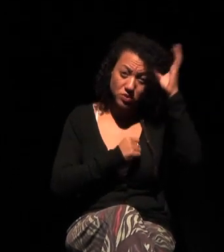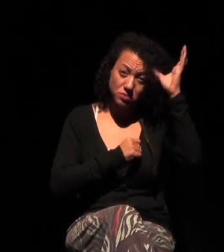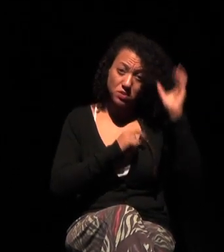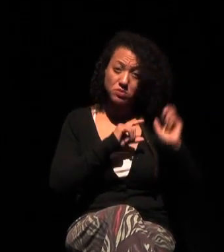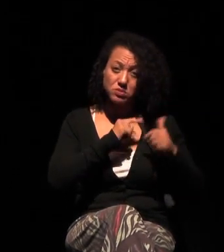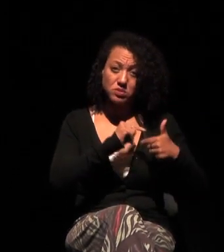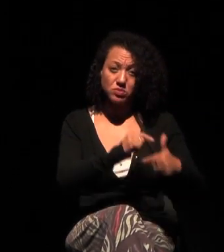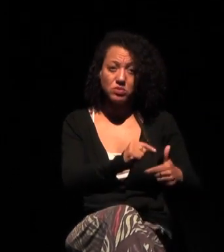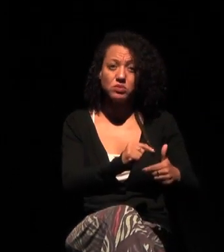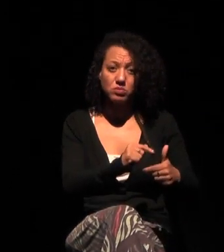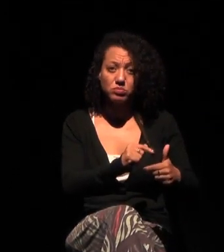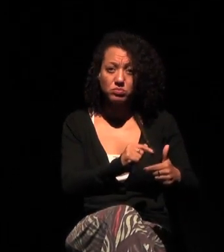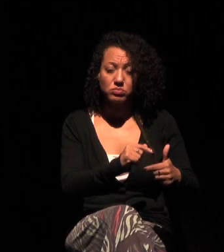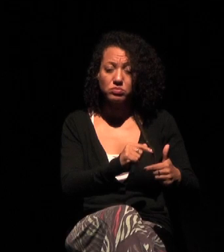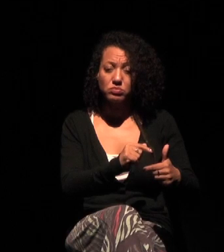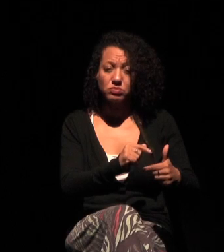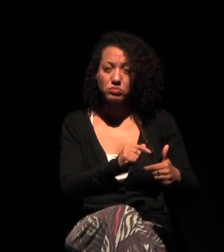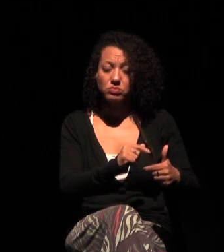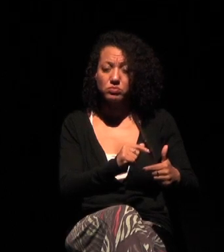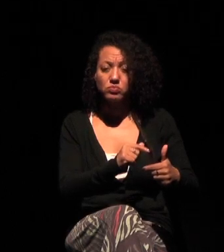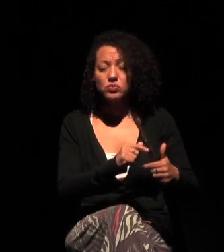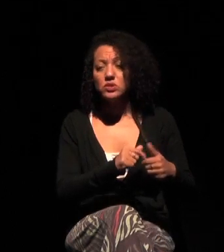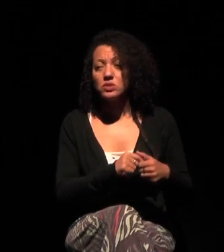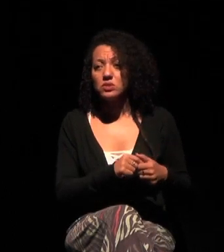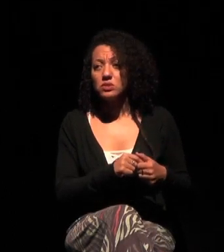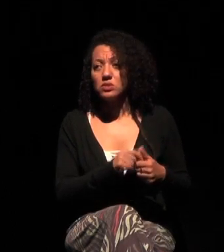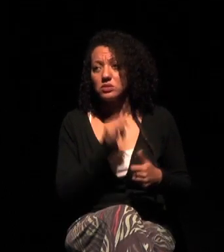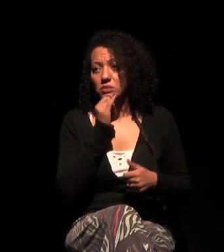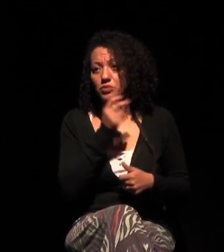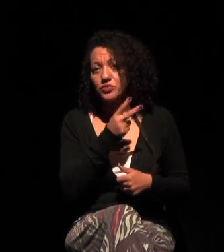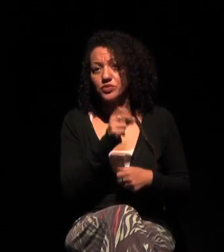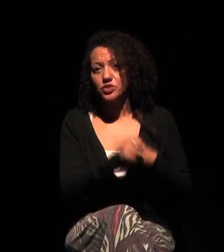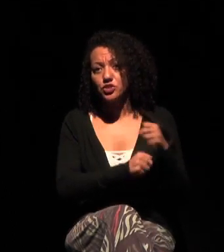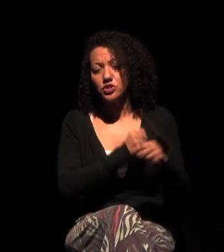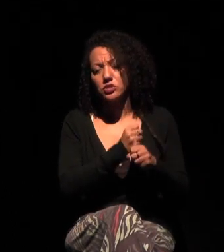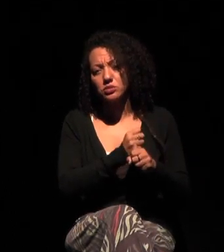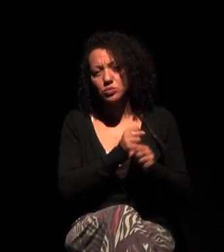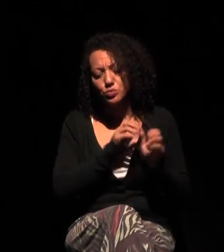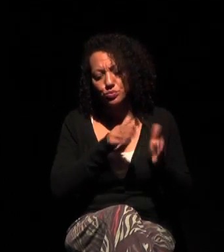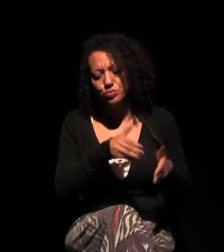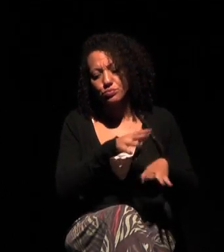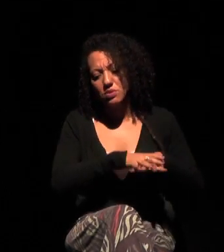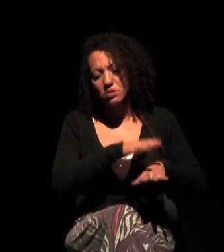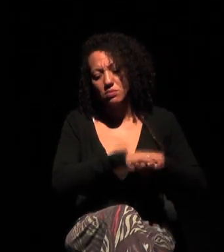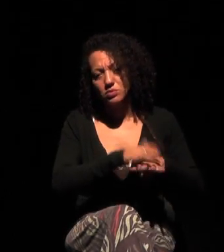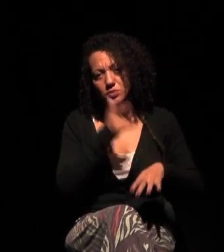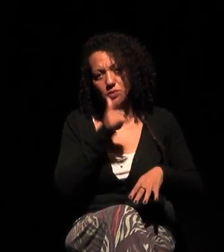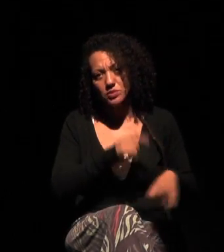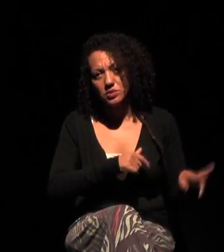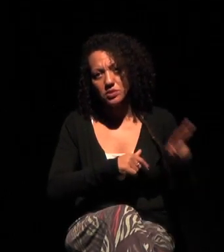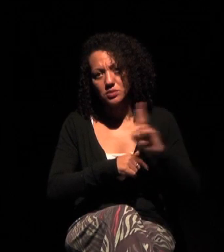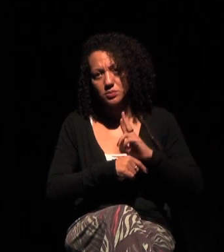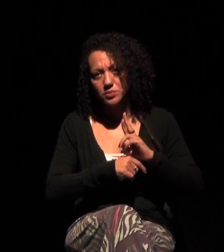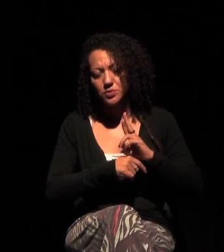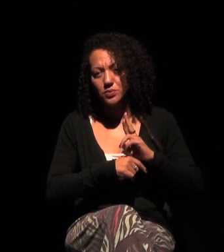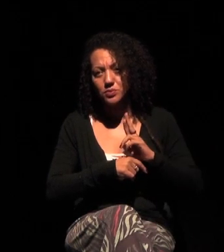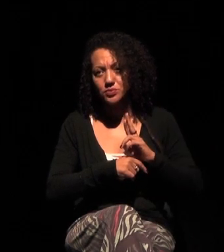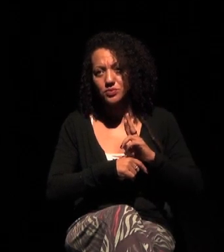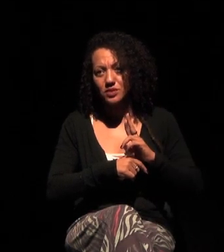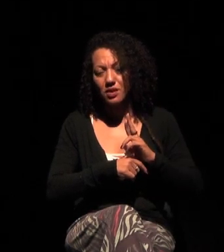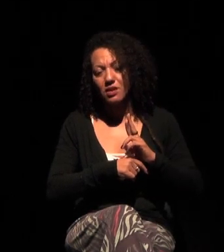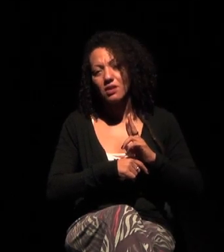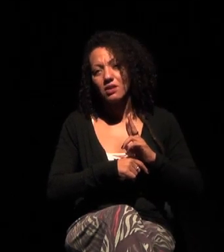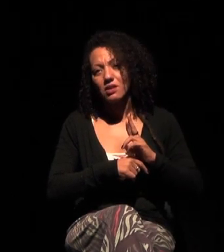então significa alguém passar 20 anos estudando matemática para poder responder à necessidade de alguém que não